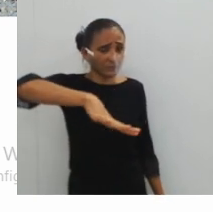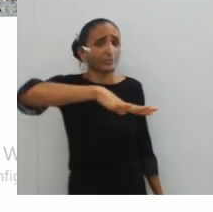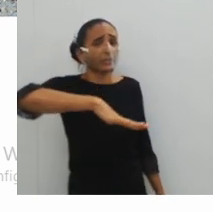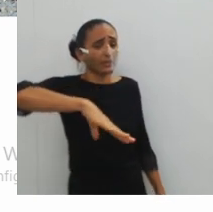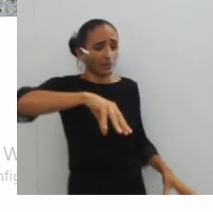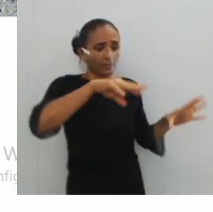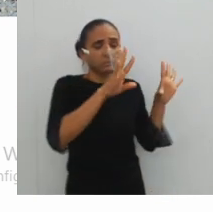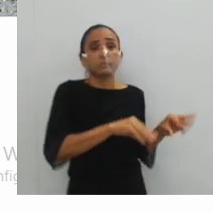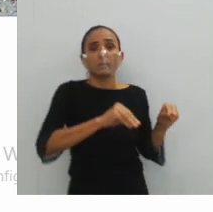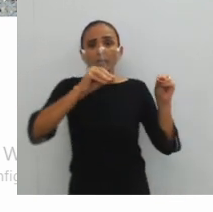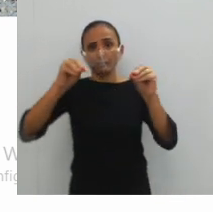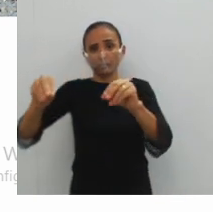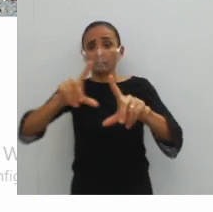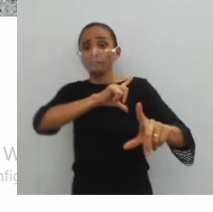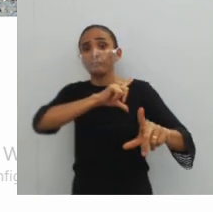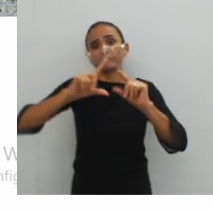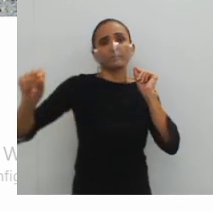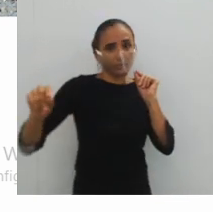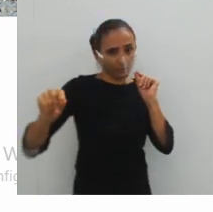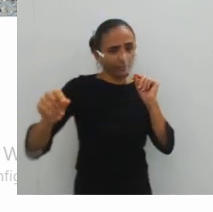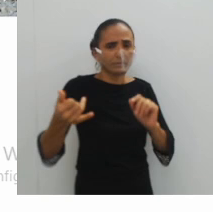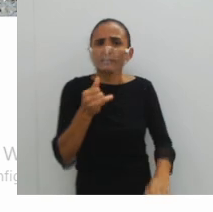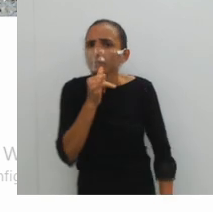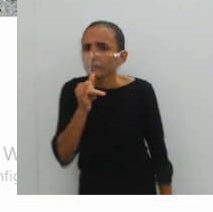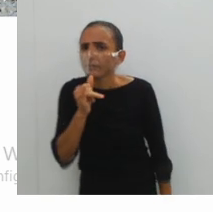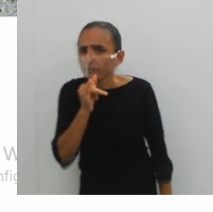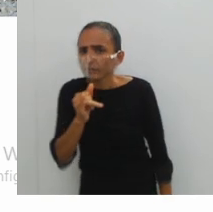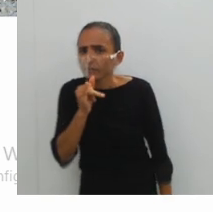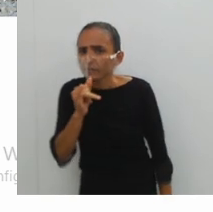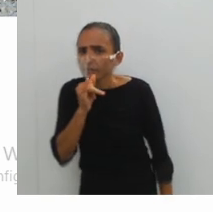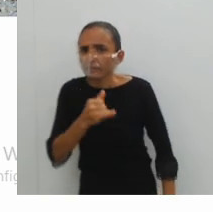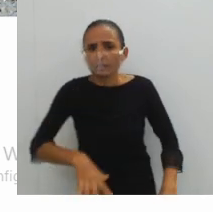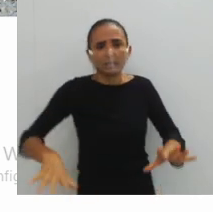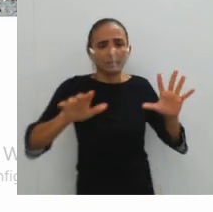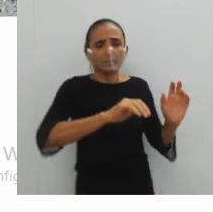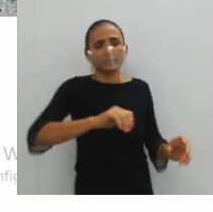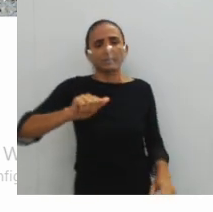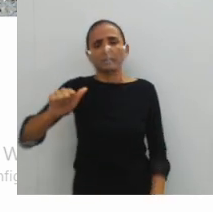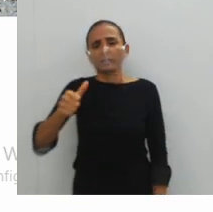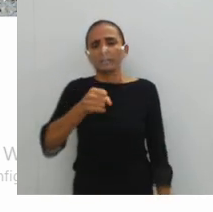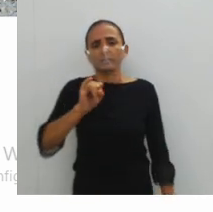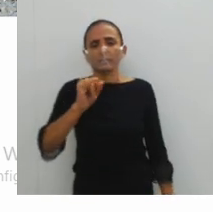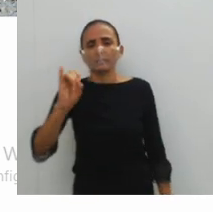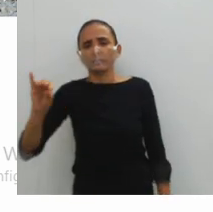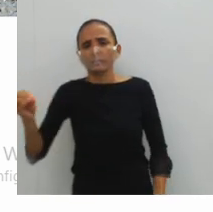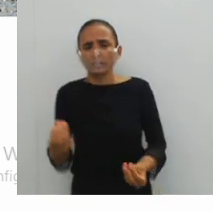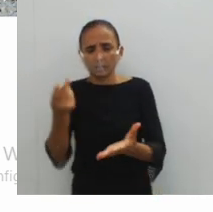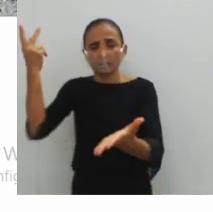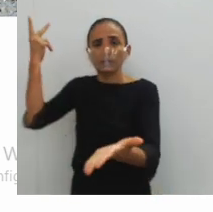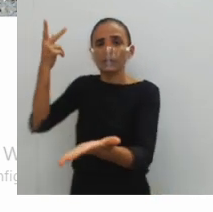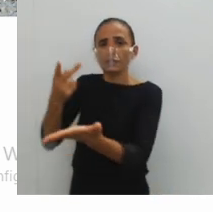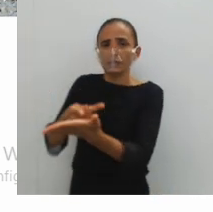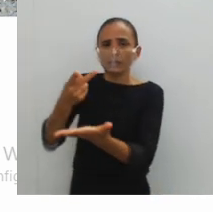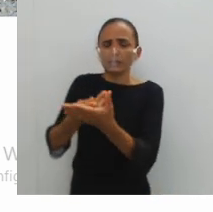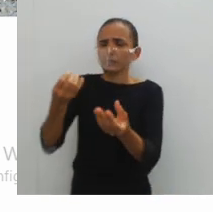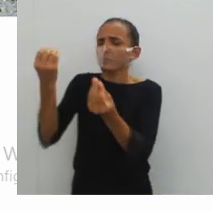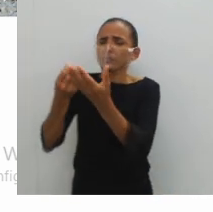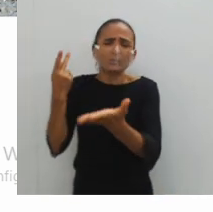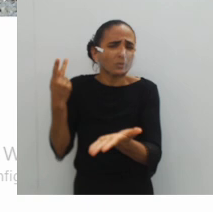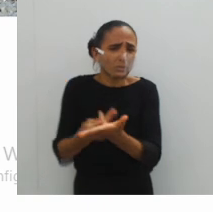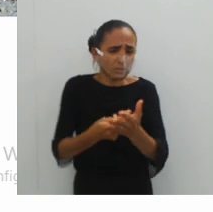elas migram. Quer um exemplo? Um exemplo, professor? A Guerra da Síria. A Guerra da Síria que está acontecendo lá no Oriente